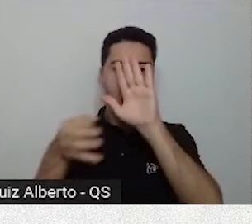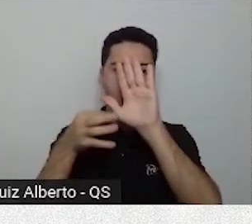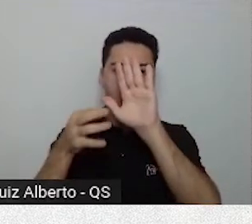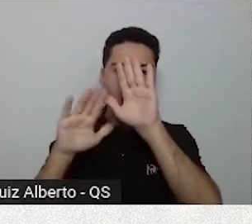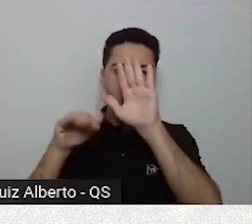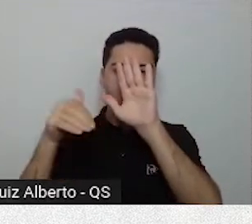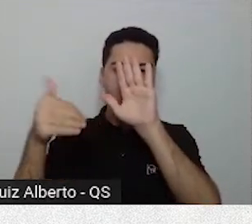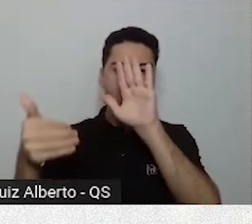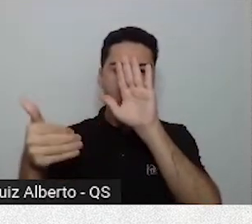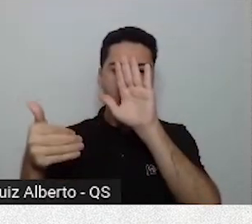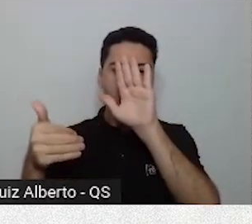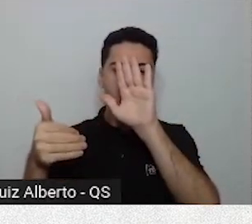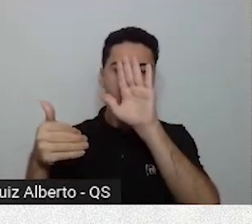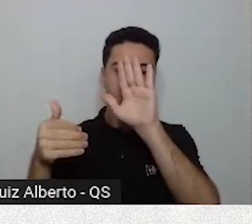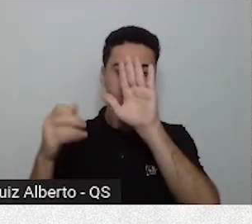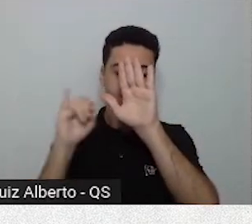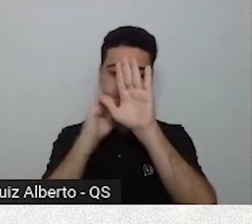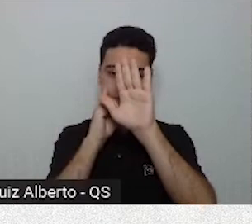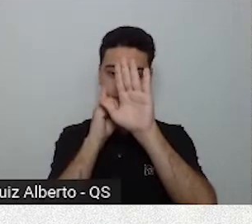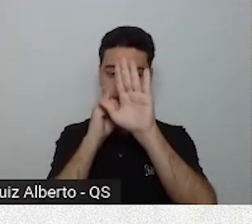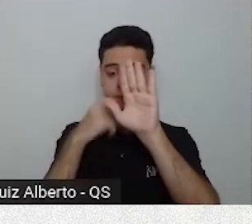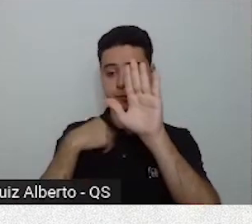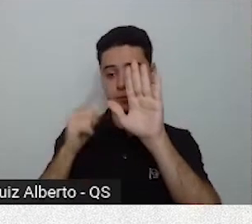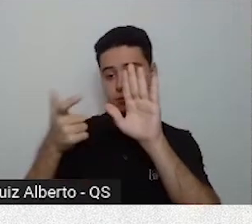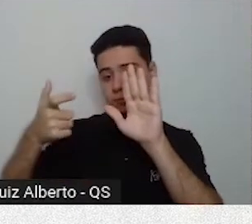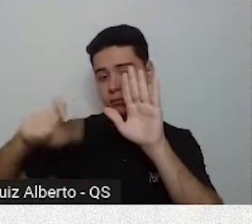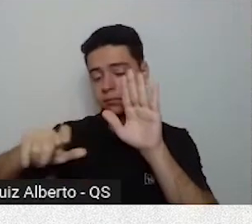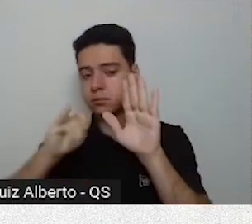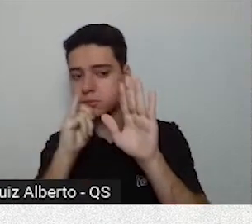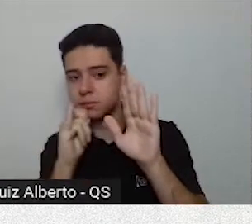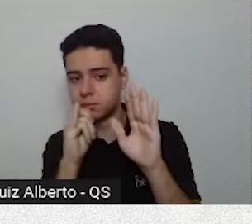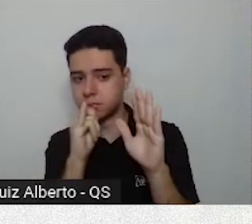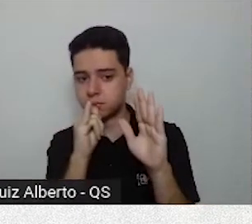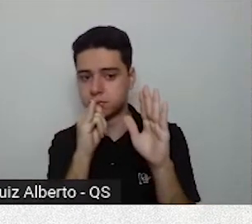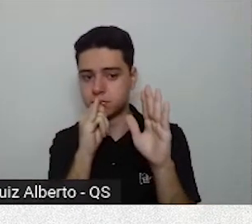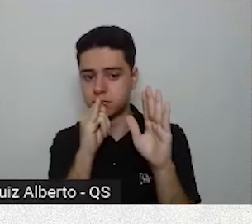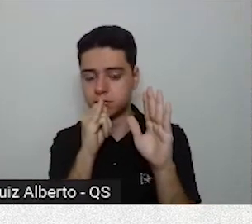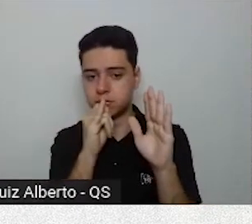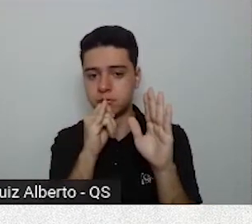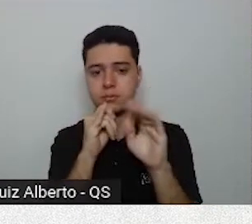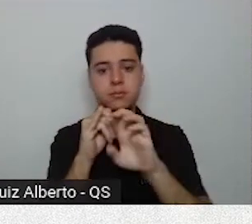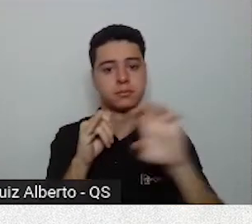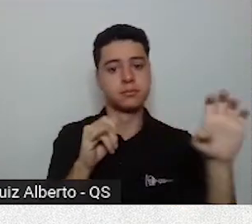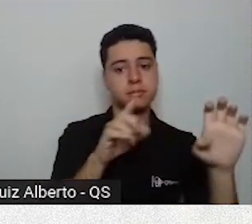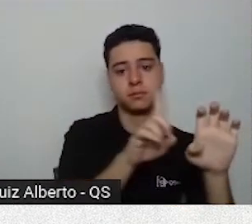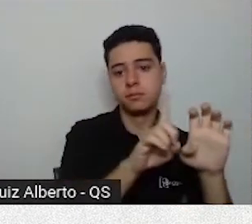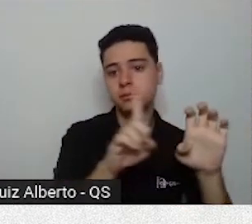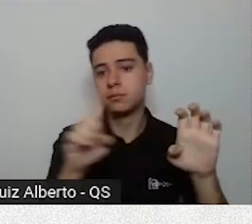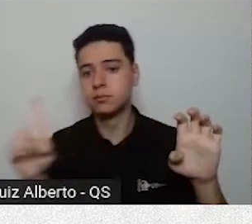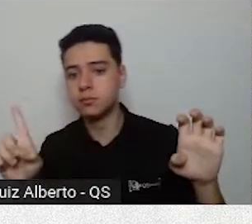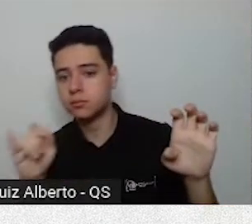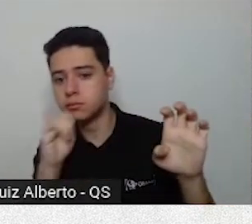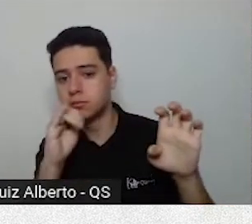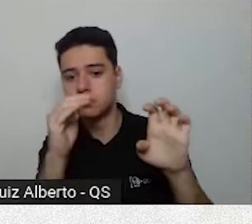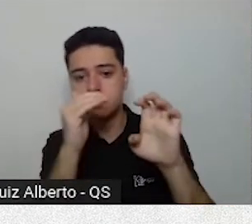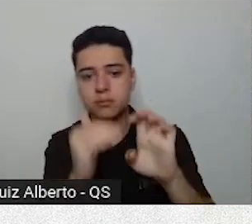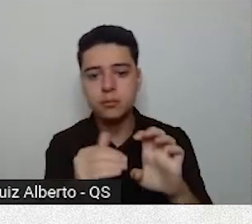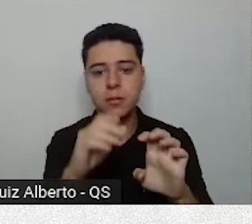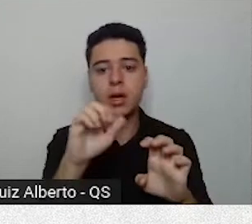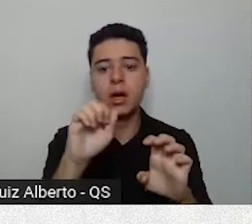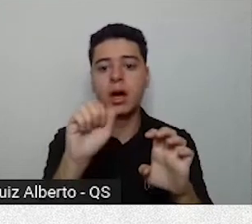mesmo. A próxima, a quinta da esquerda para a direita, nessa linha superior, é a argila